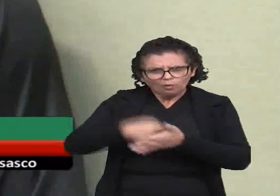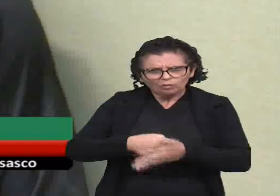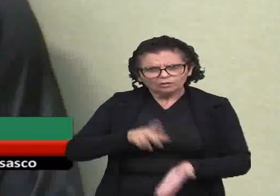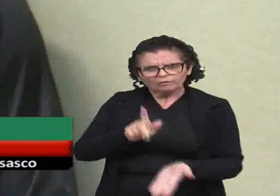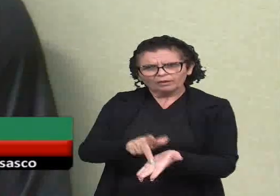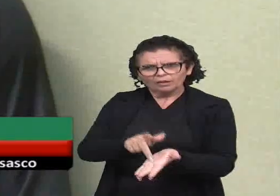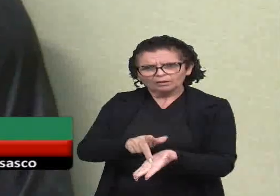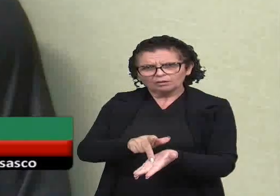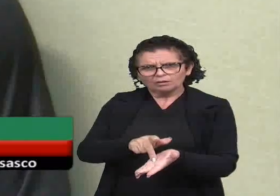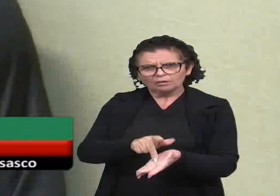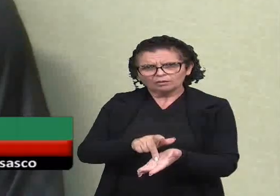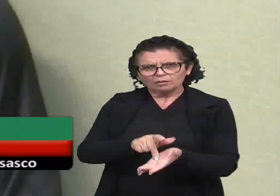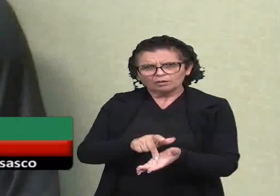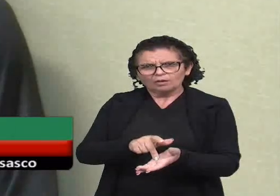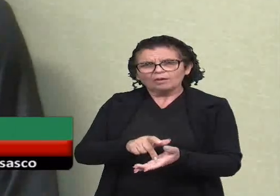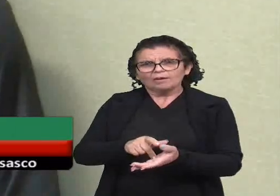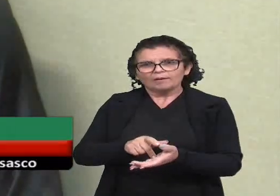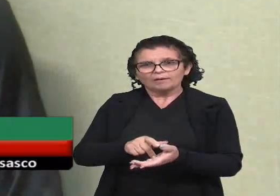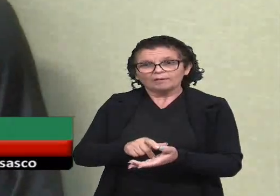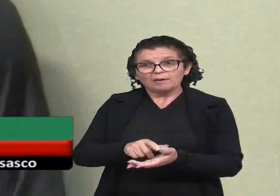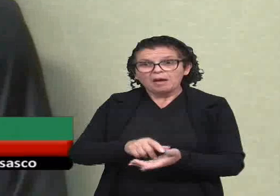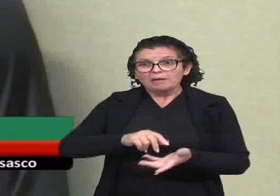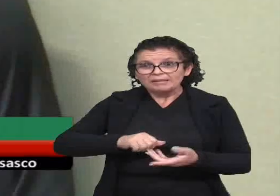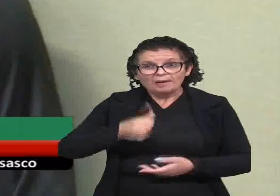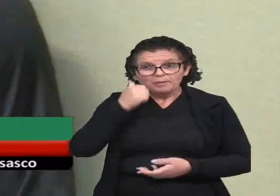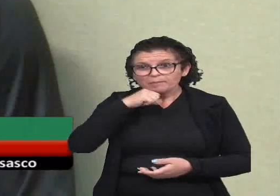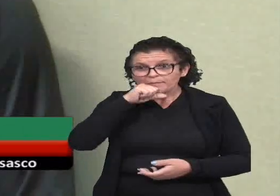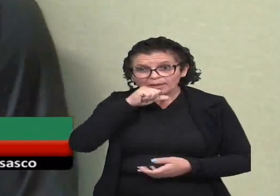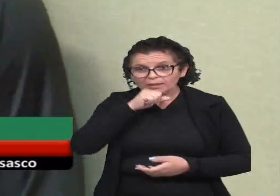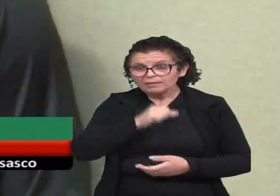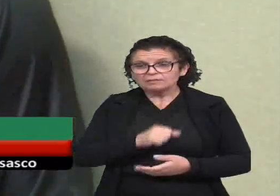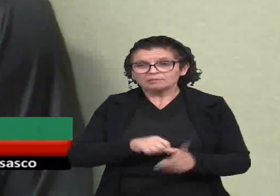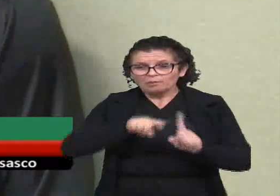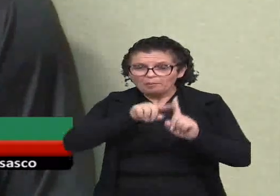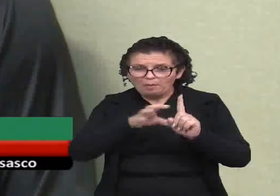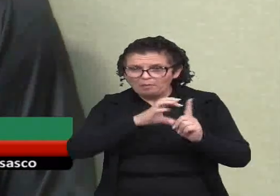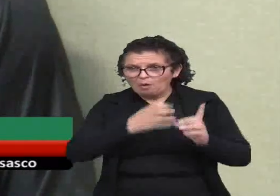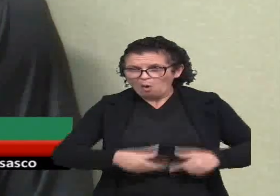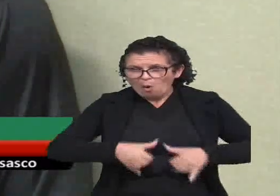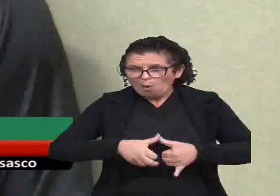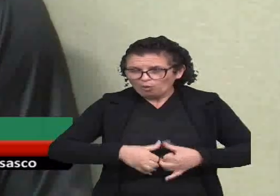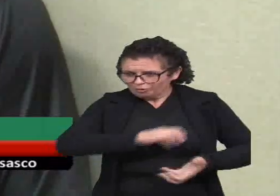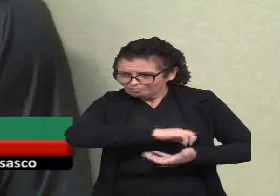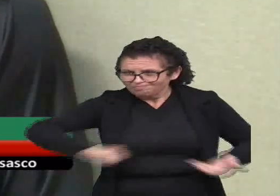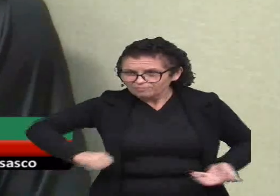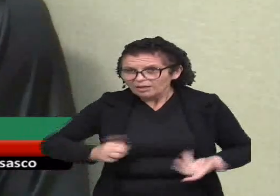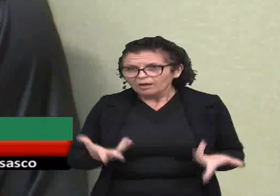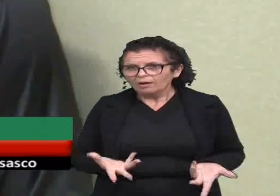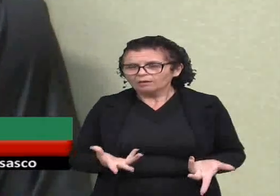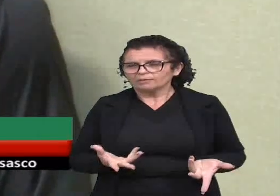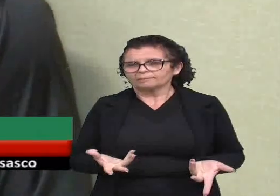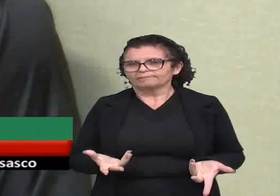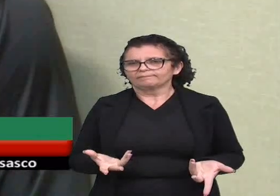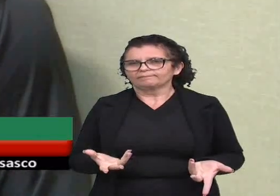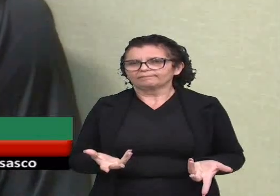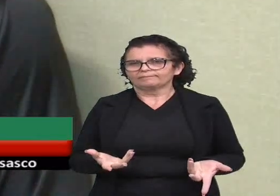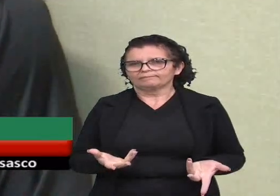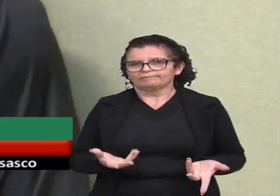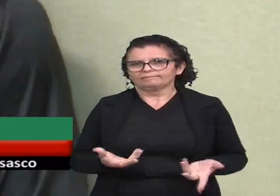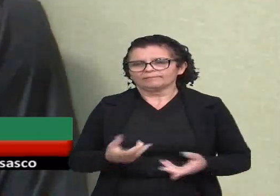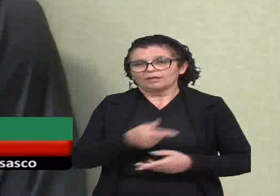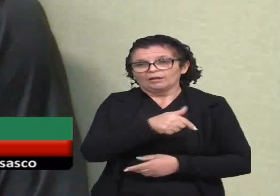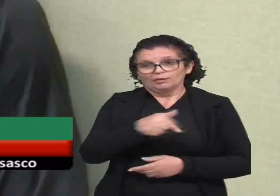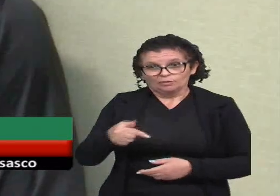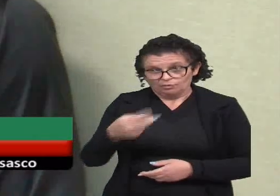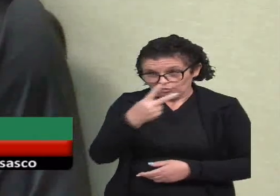principalmente mas a, vereadora a não, dor de mães. A vereadora não chamou você não é de mentiroso. Uma. E novamente, na primeira terça. A vereadora duas não falou atrás, isso. Atrás,